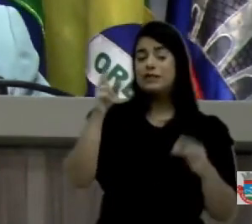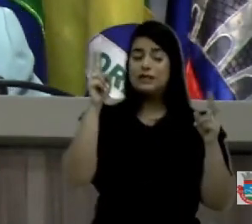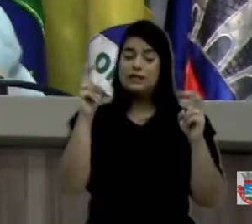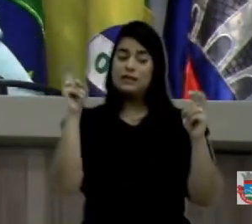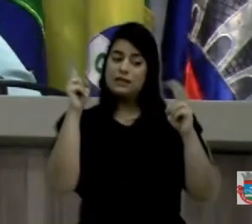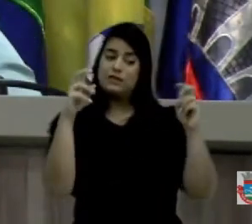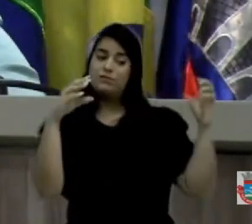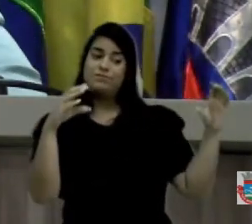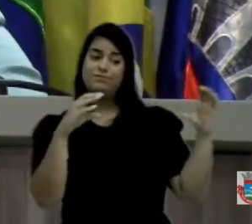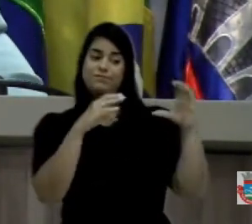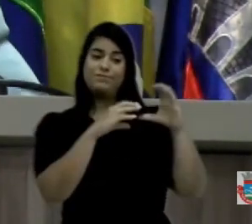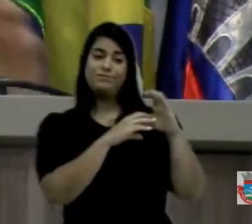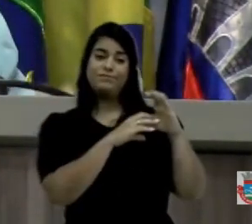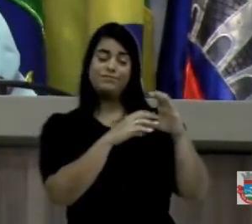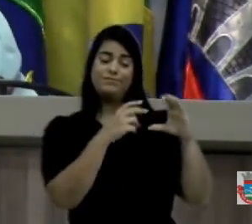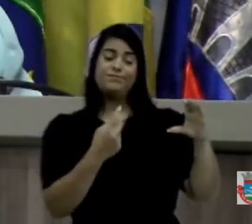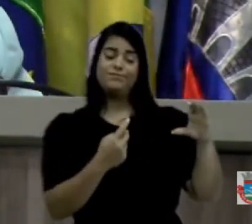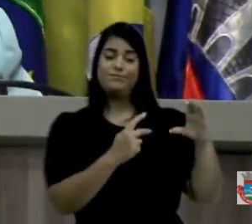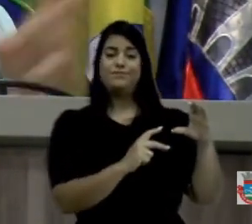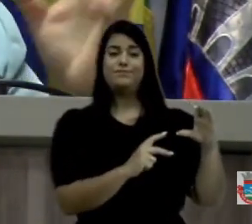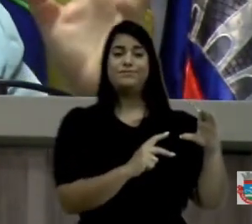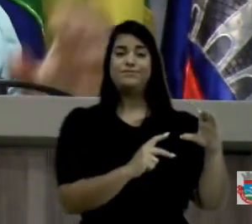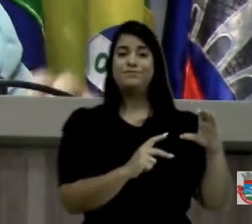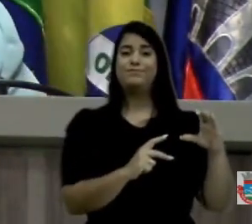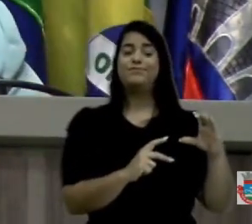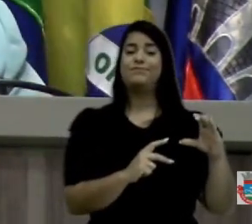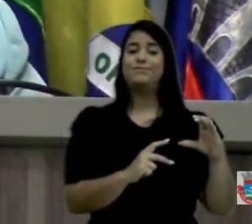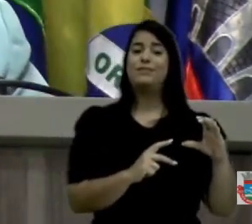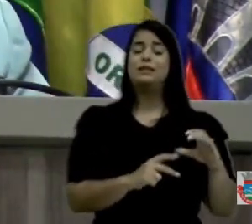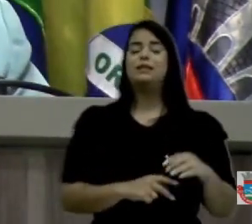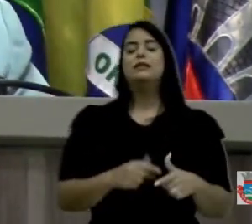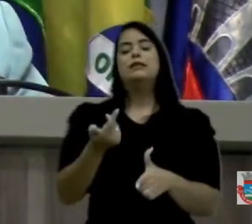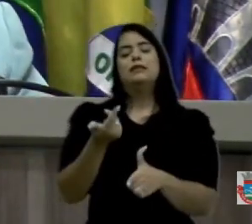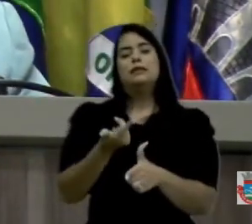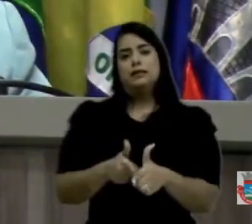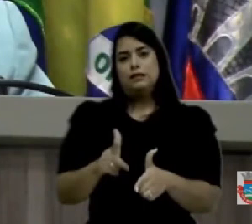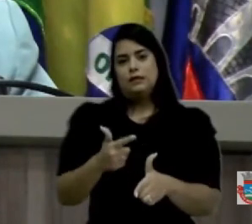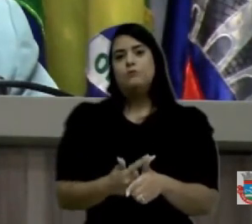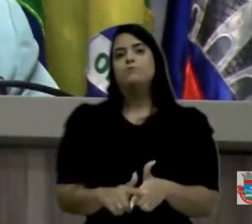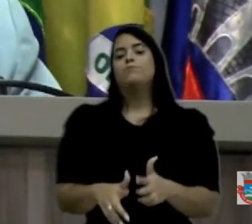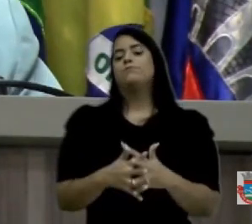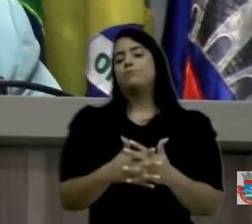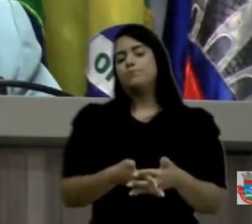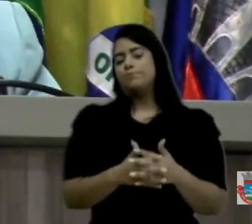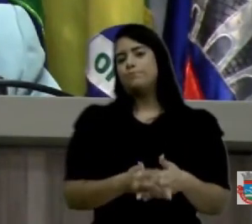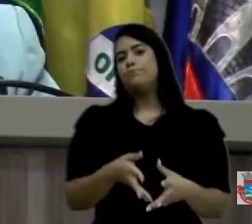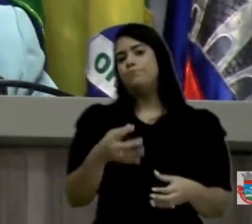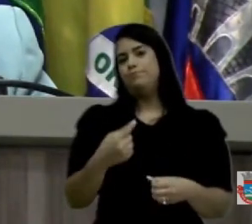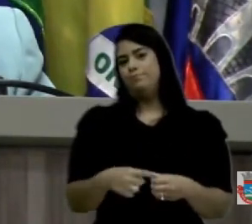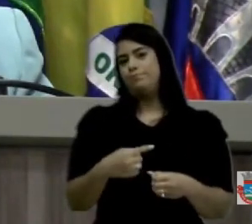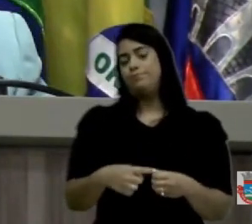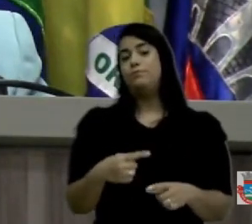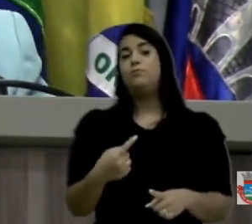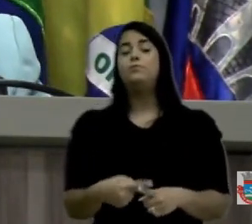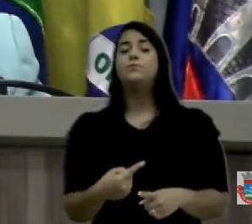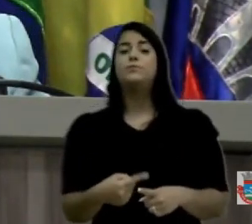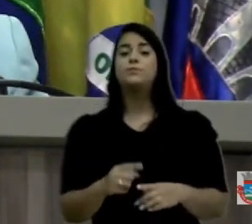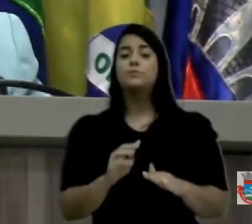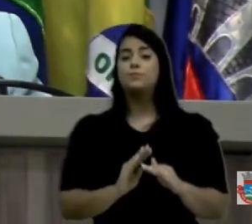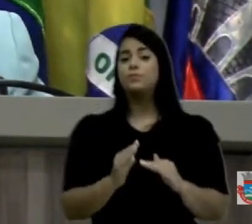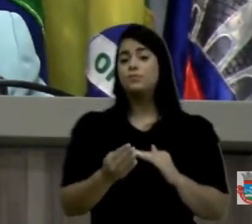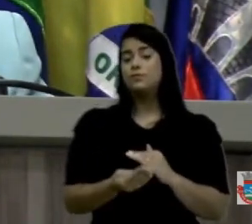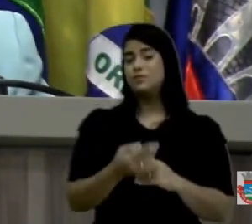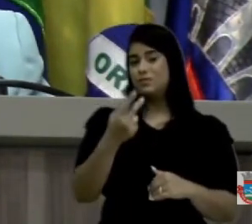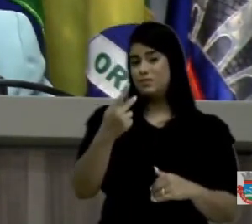a Compesa infelizmente vem sendo o maior problema de nossa cidade porque o bairro ali que eu moro mesmo